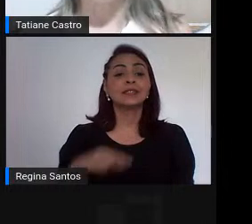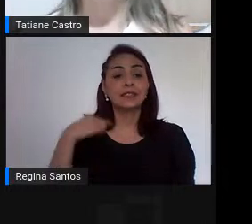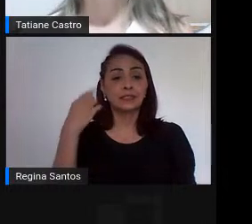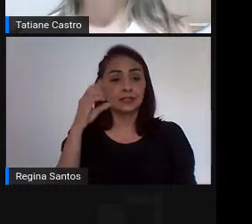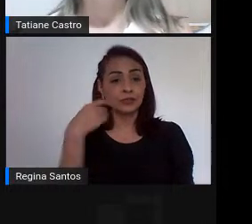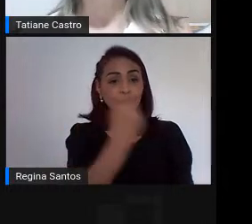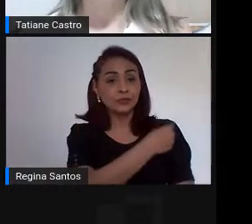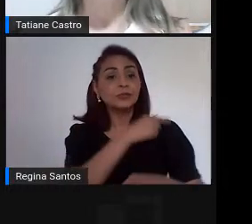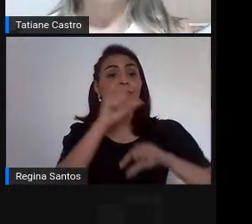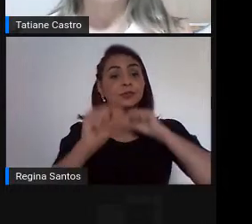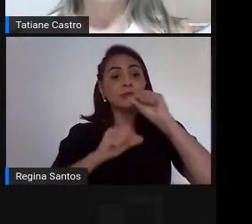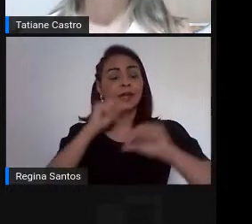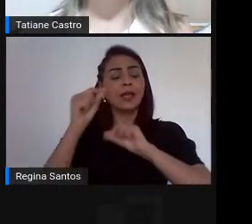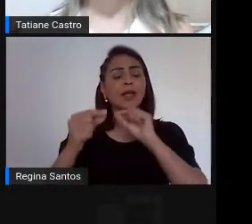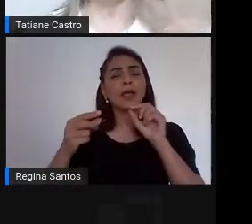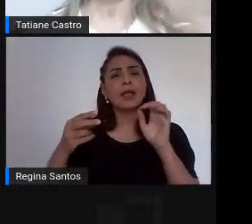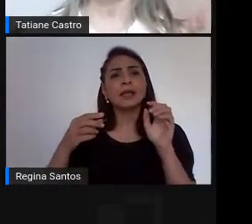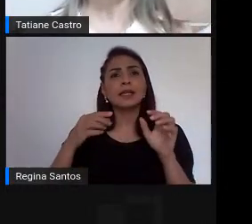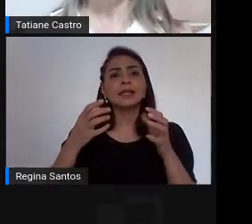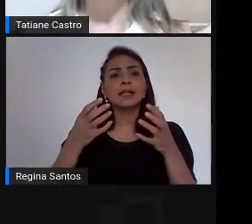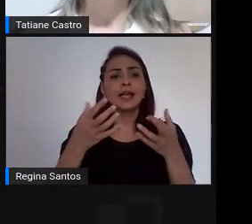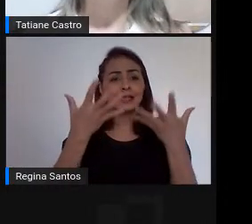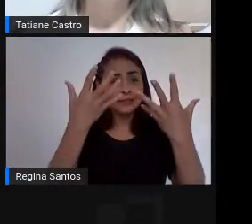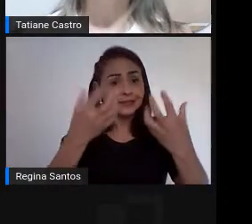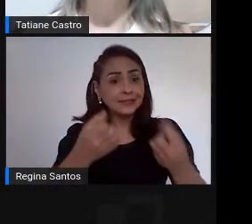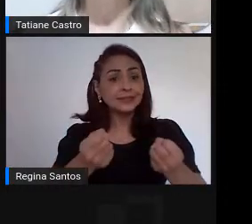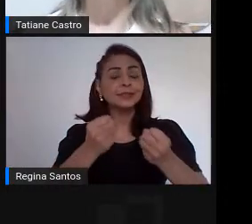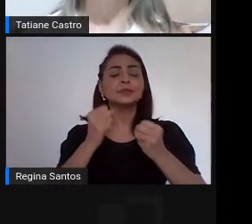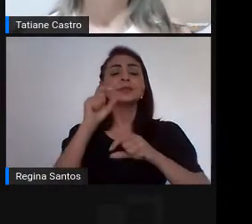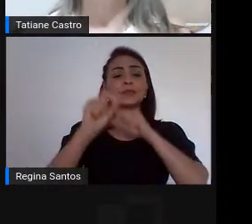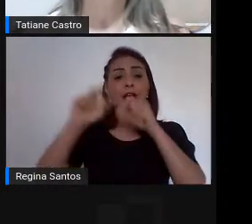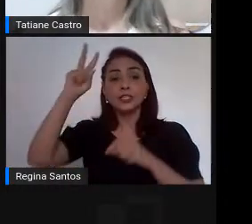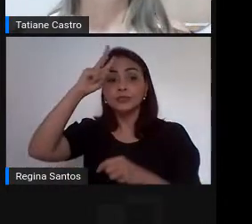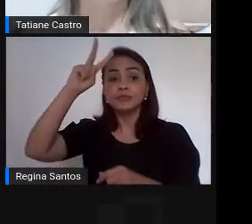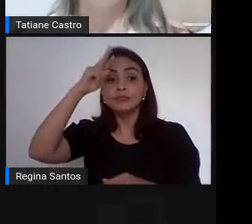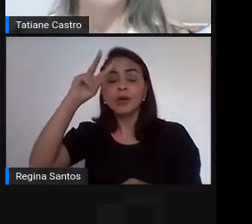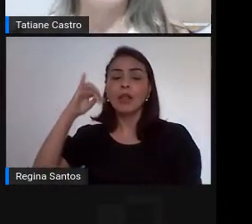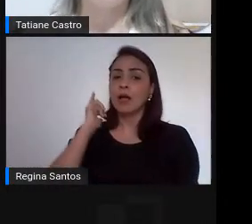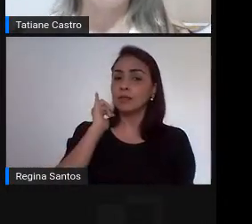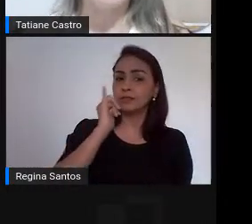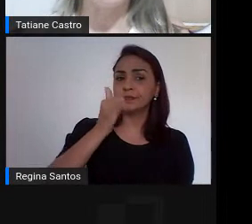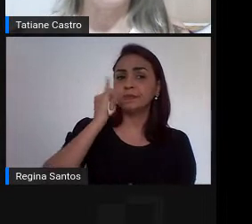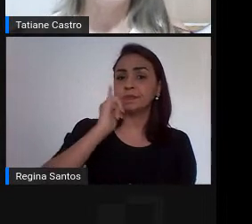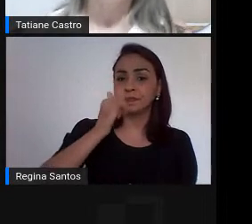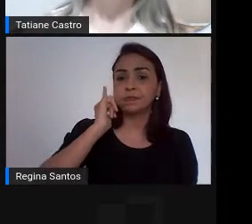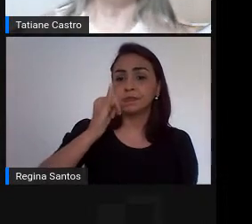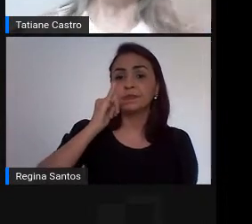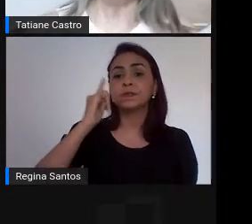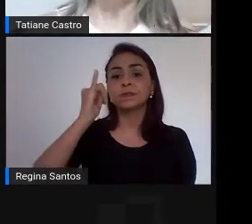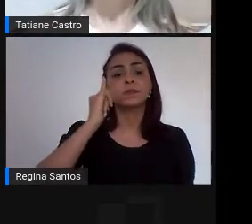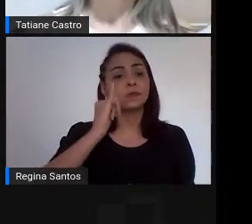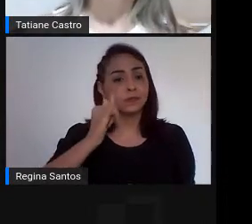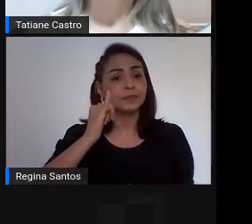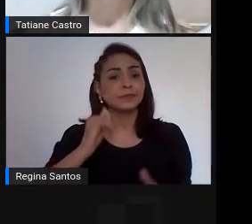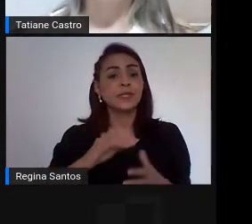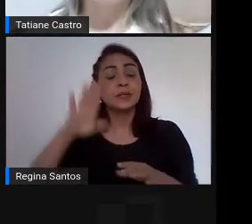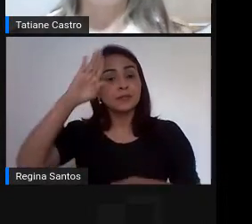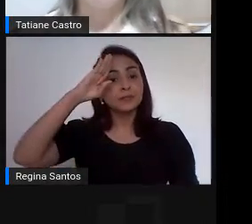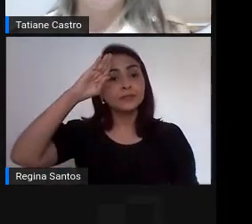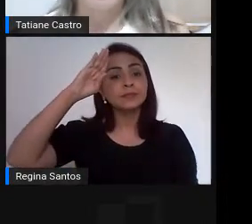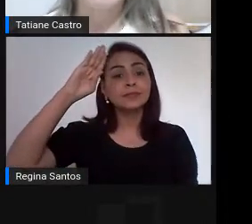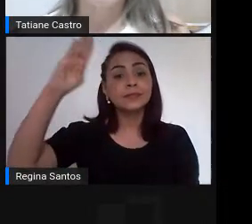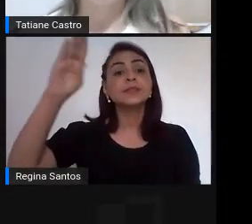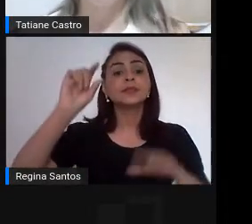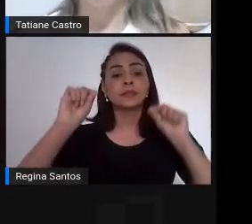propõe a contar uma história, quer dizer, você tem que considerar que é uma versão da história, principalmente num